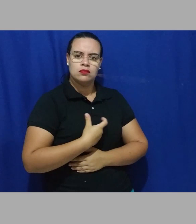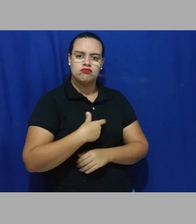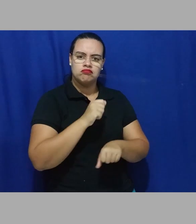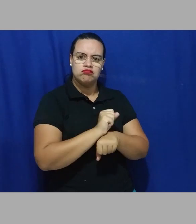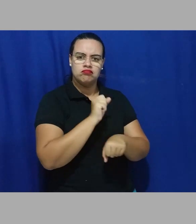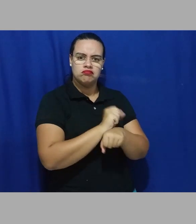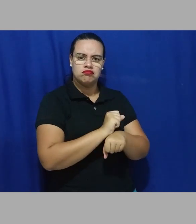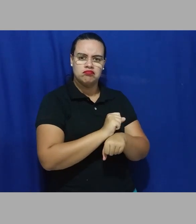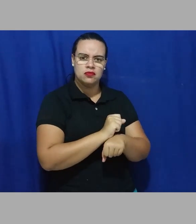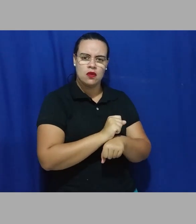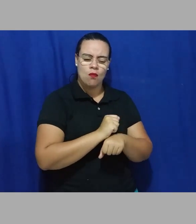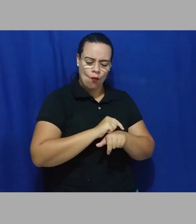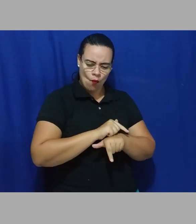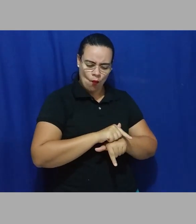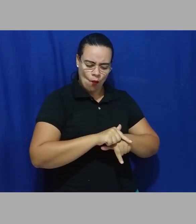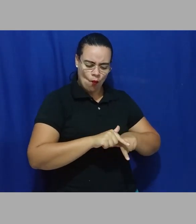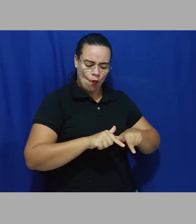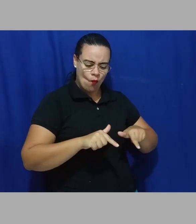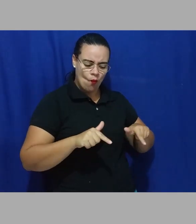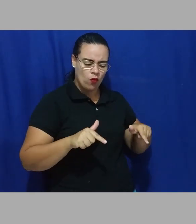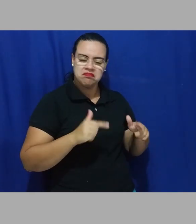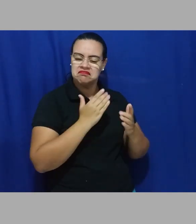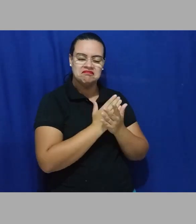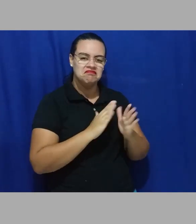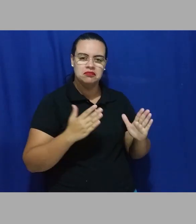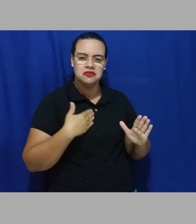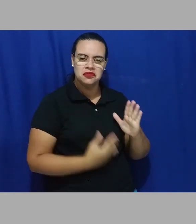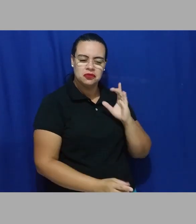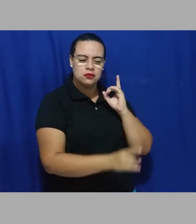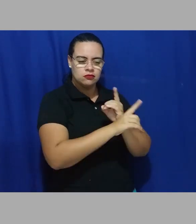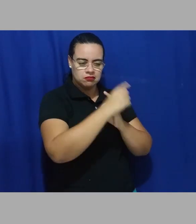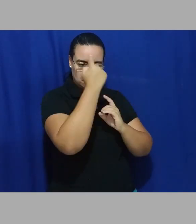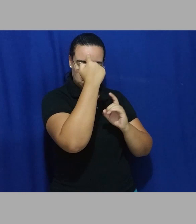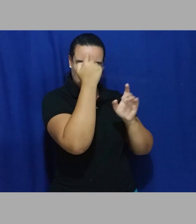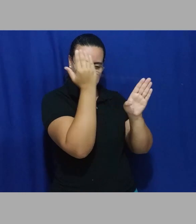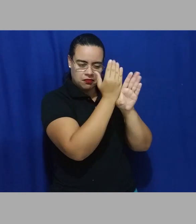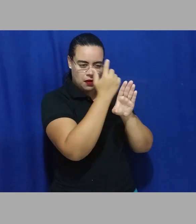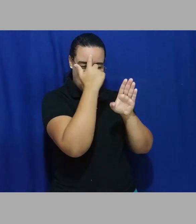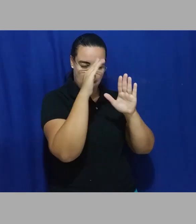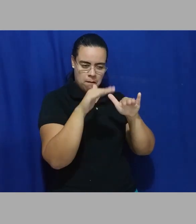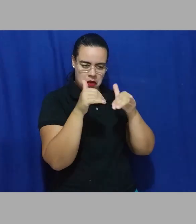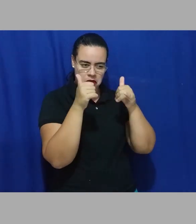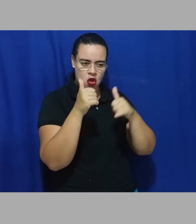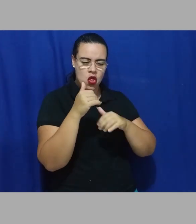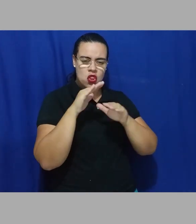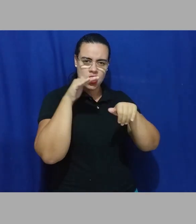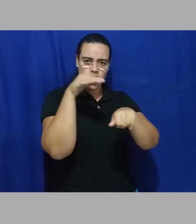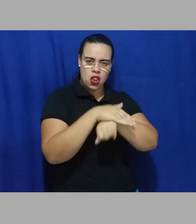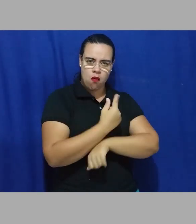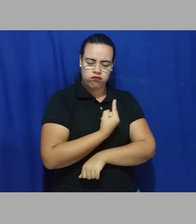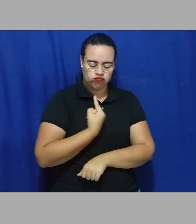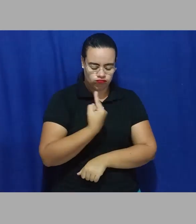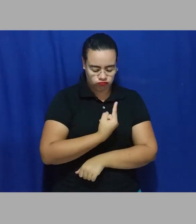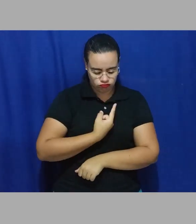transpassou. Me encontrei, não mais com a mente sã, em noites solitárias, na tristeza de